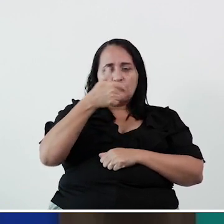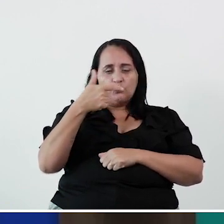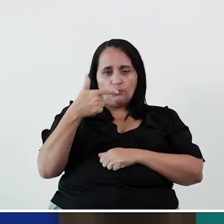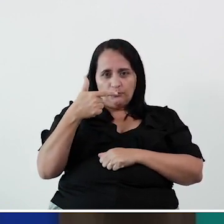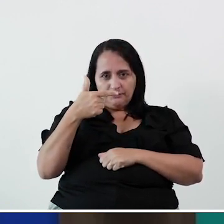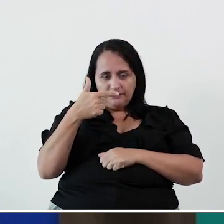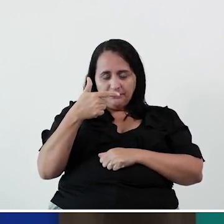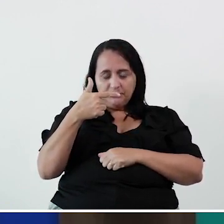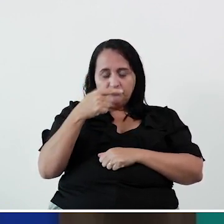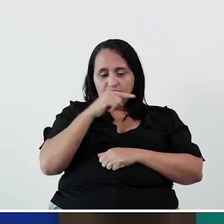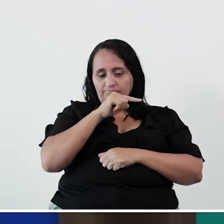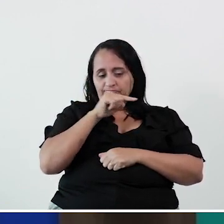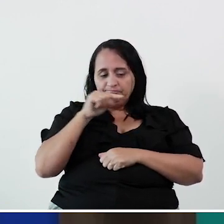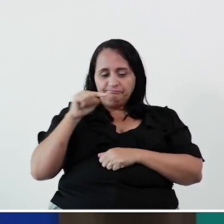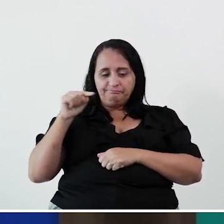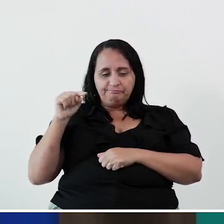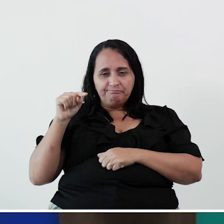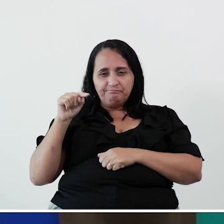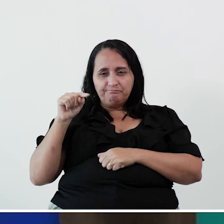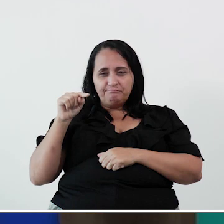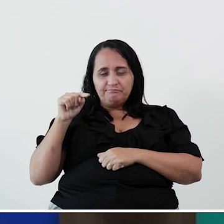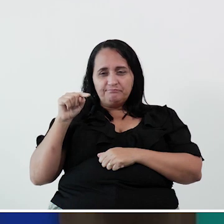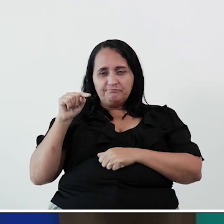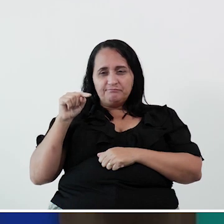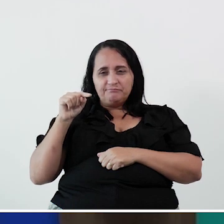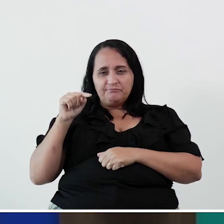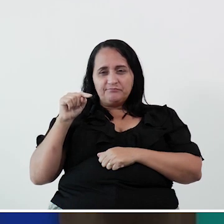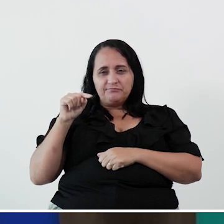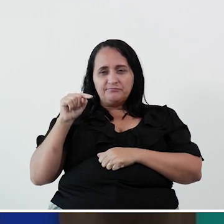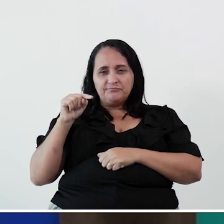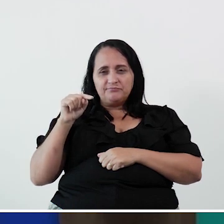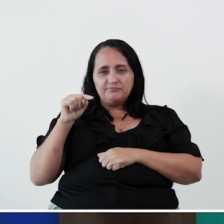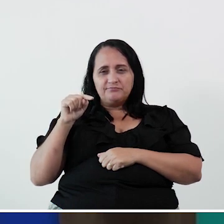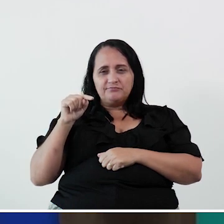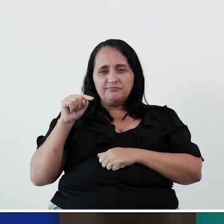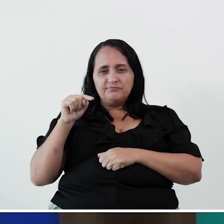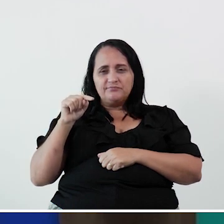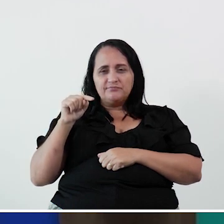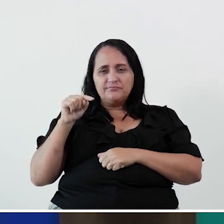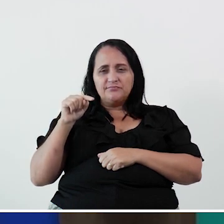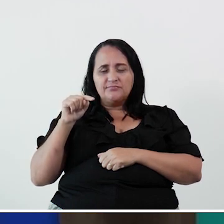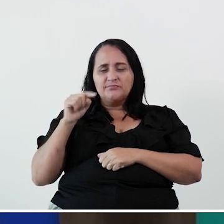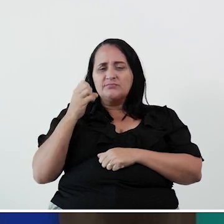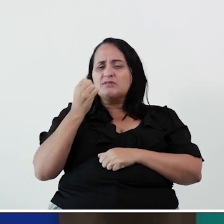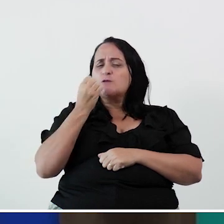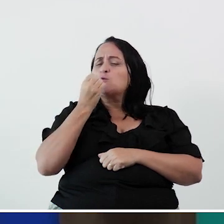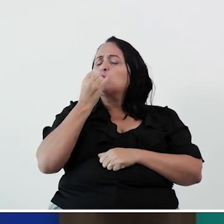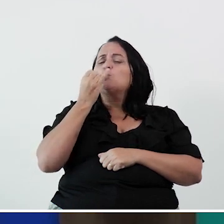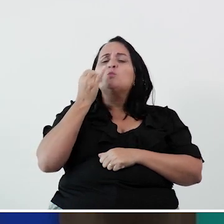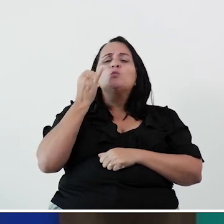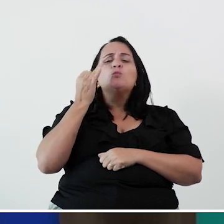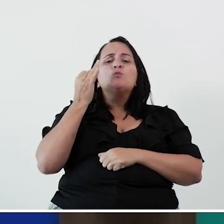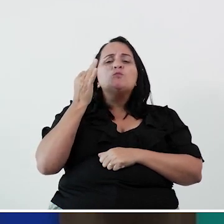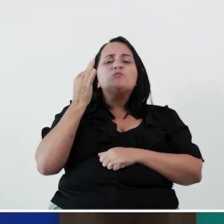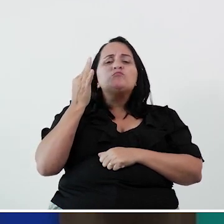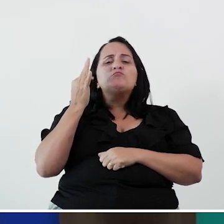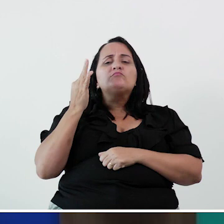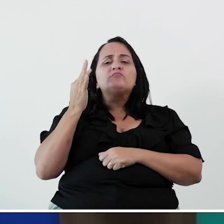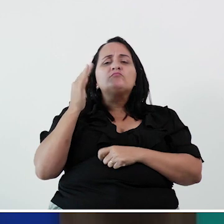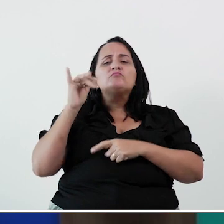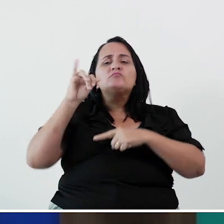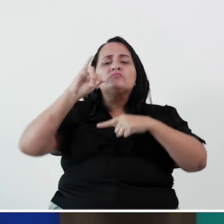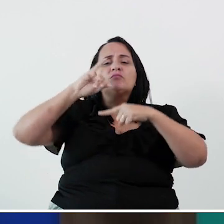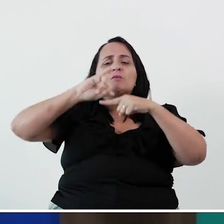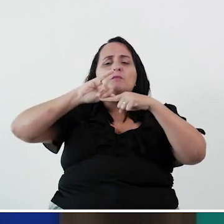aqui. Legal. Me conte quantos algarismos tem na parte